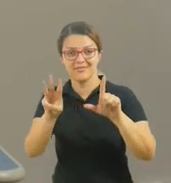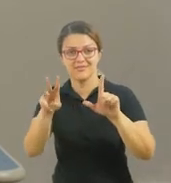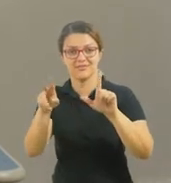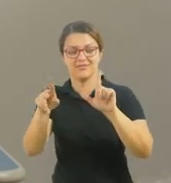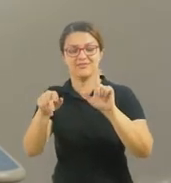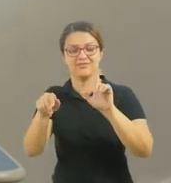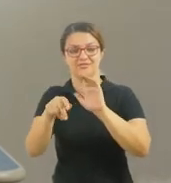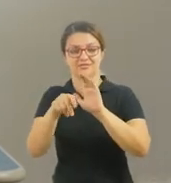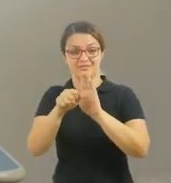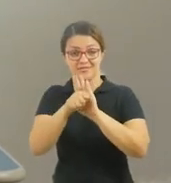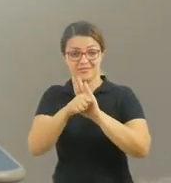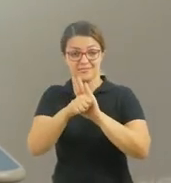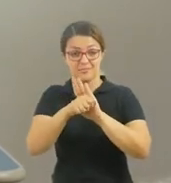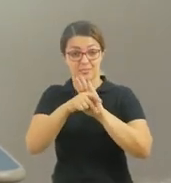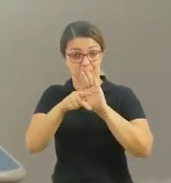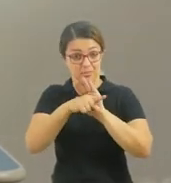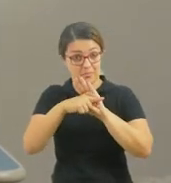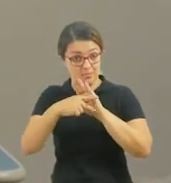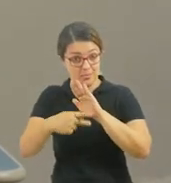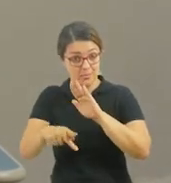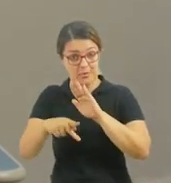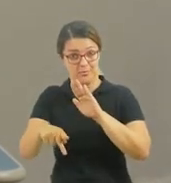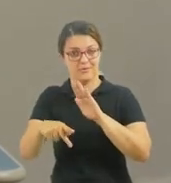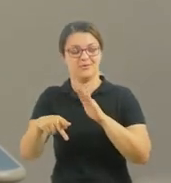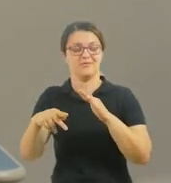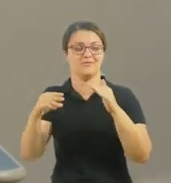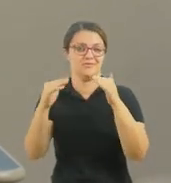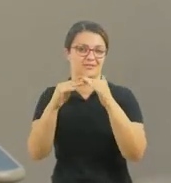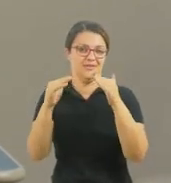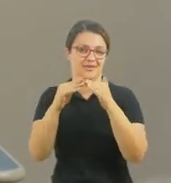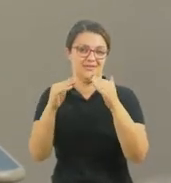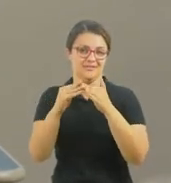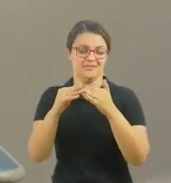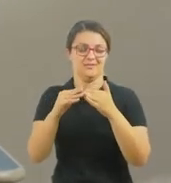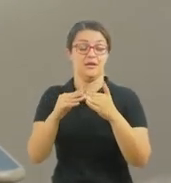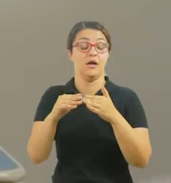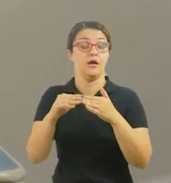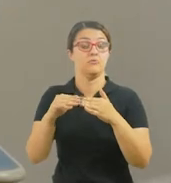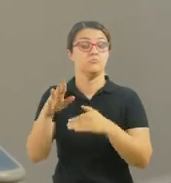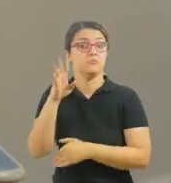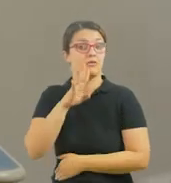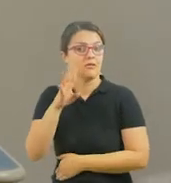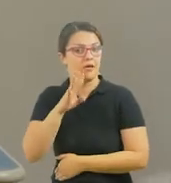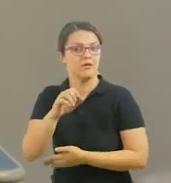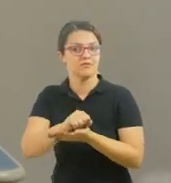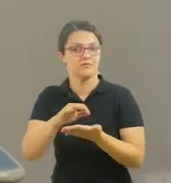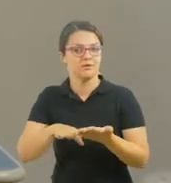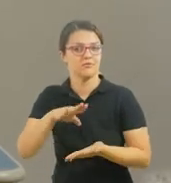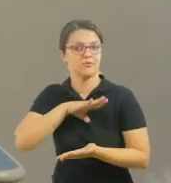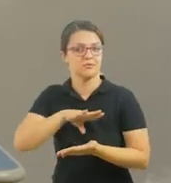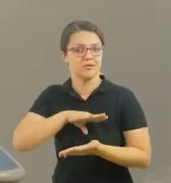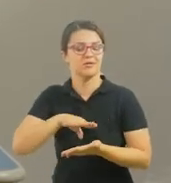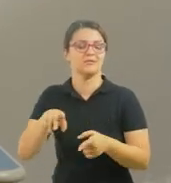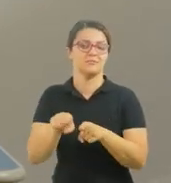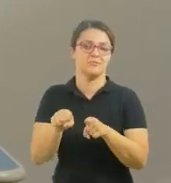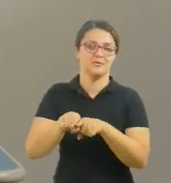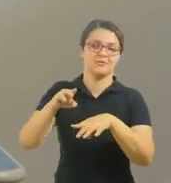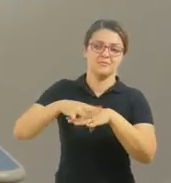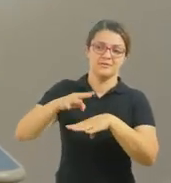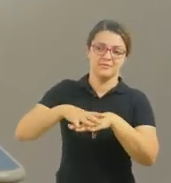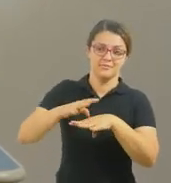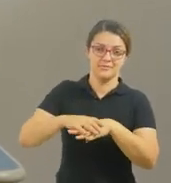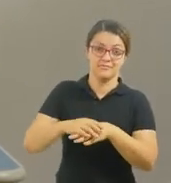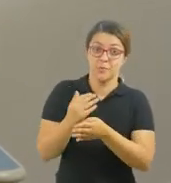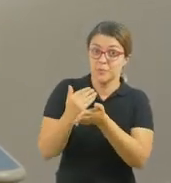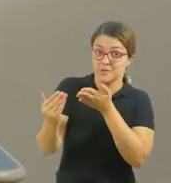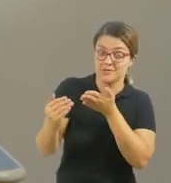Casa para as crianças do primeiro ano, tá? Eu trouxe duas atividades bem legais para vocês, uma de língua portuguesa e outra de